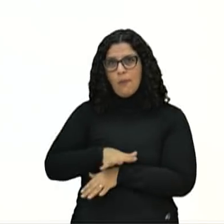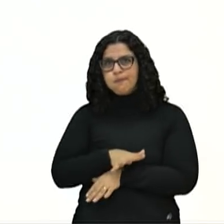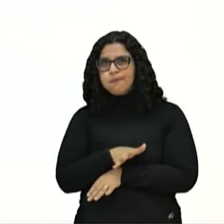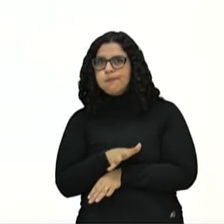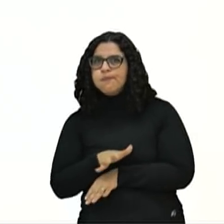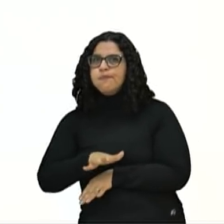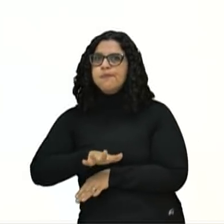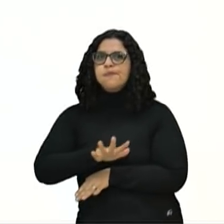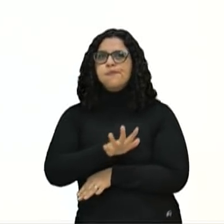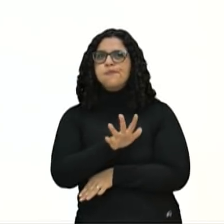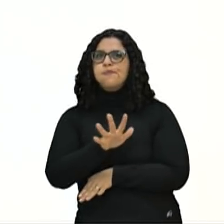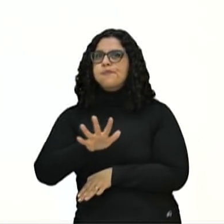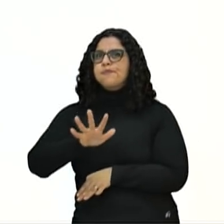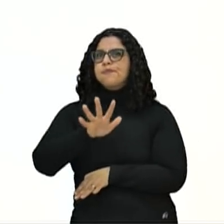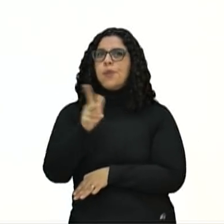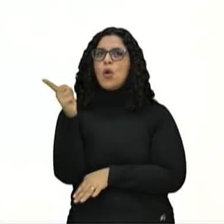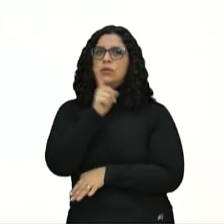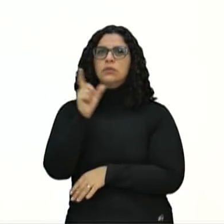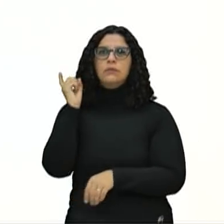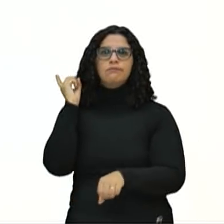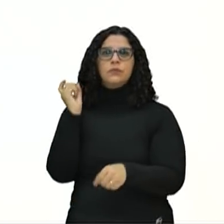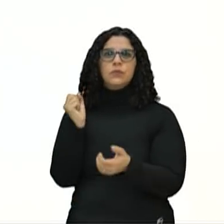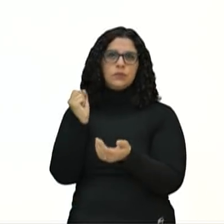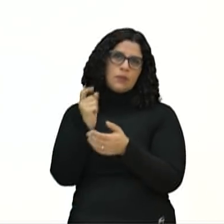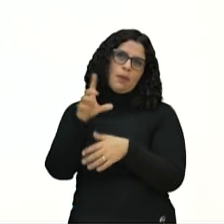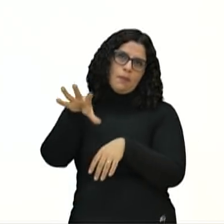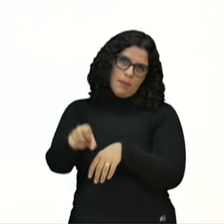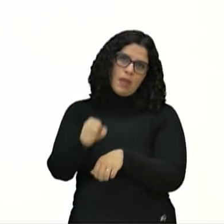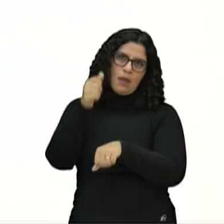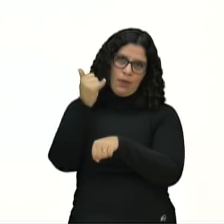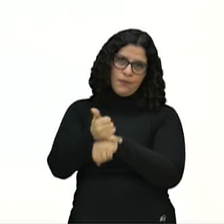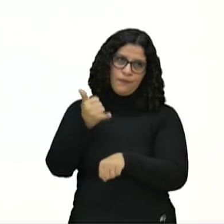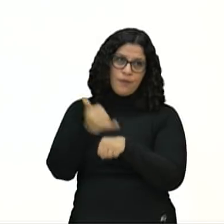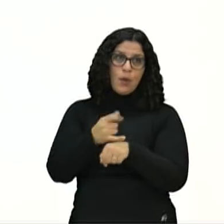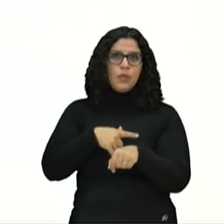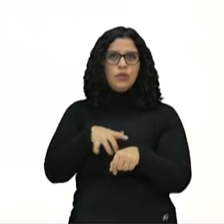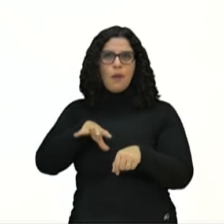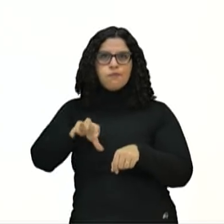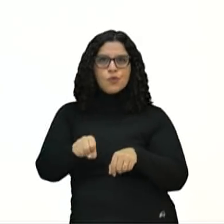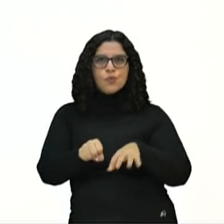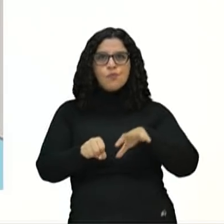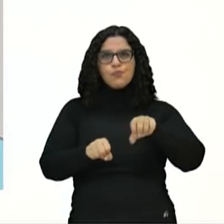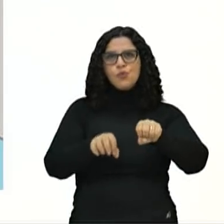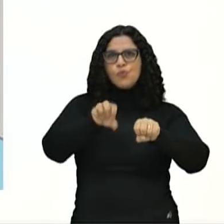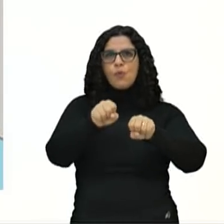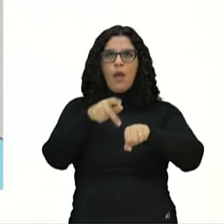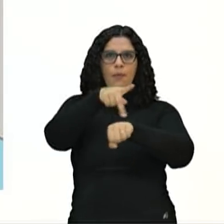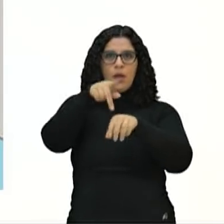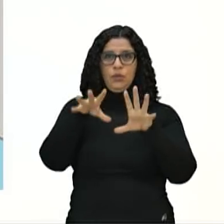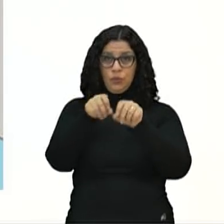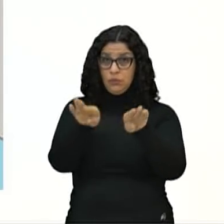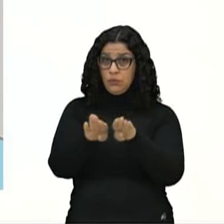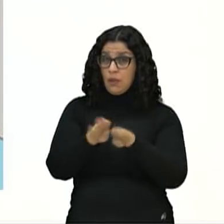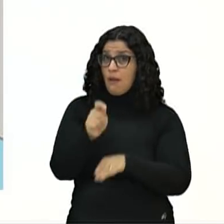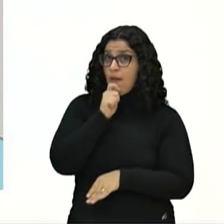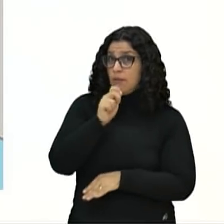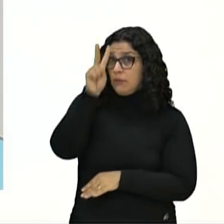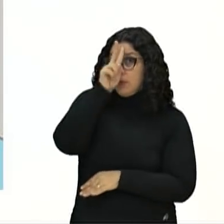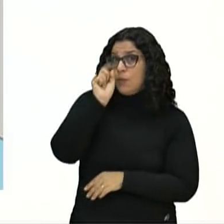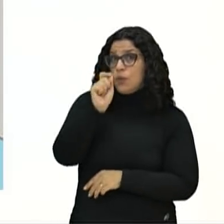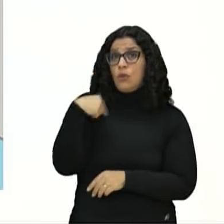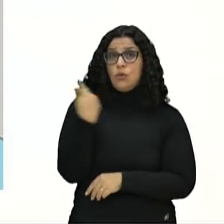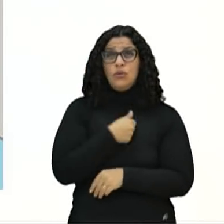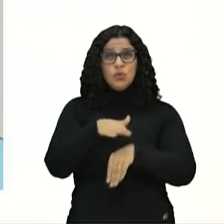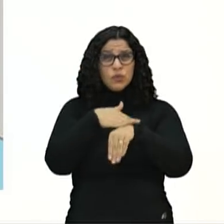esse acesso às reservas de ferro da Suécia. Então, a Alemanha ocupou esses países aqui. Ainda, lembra que